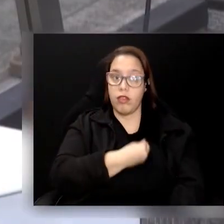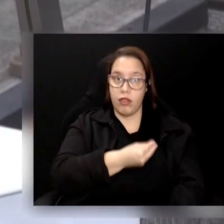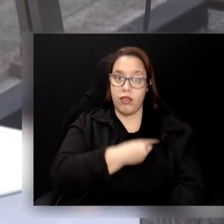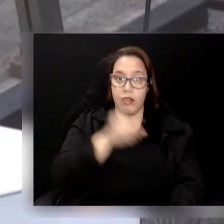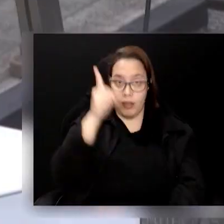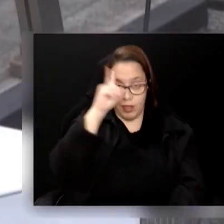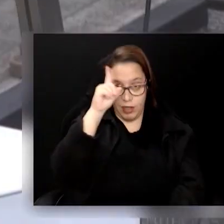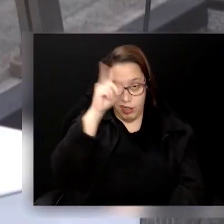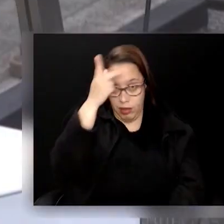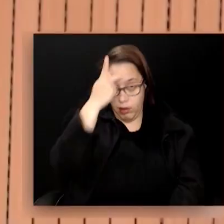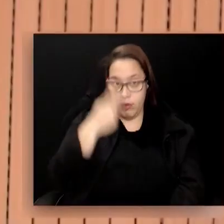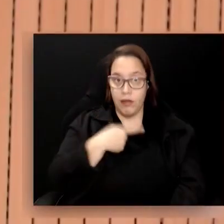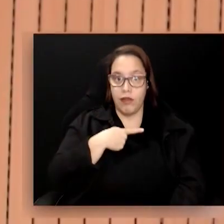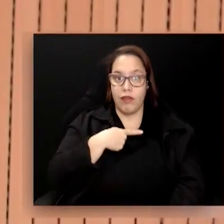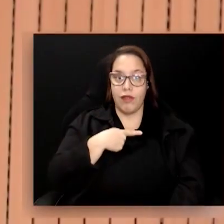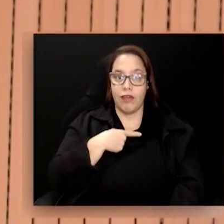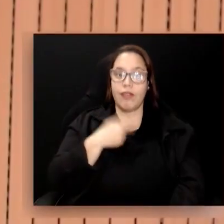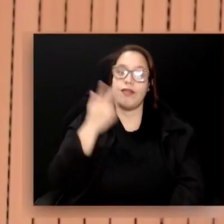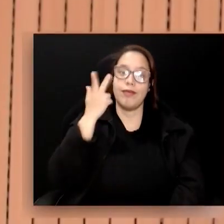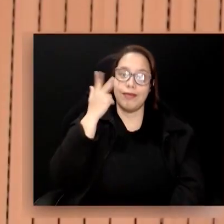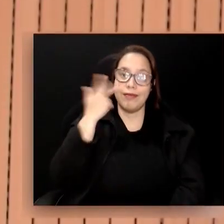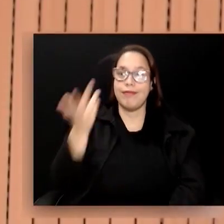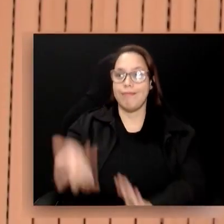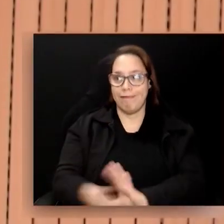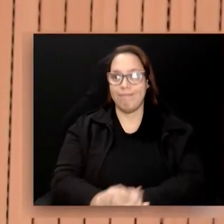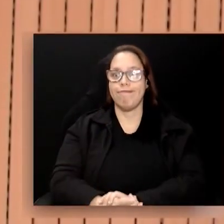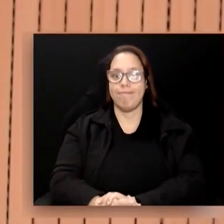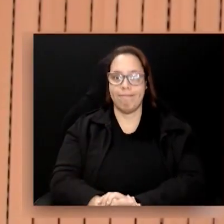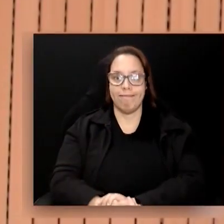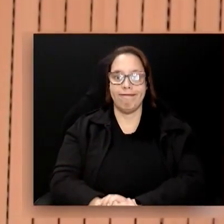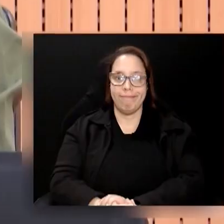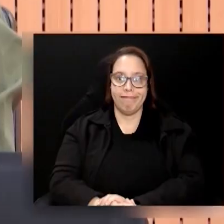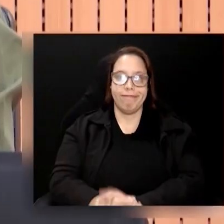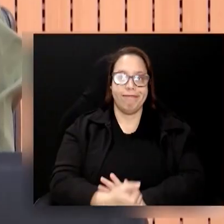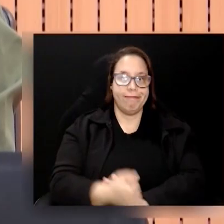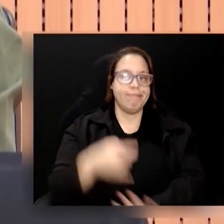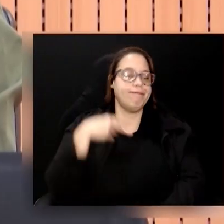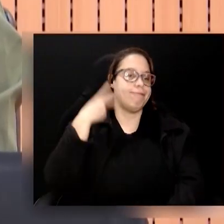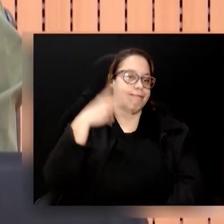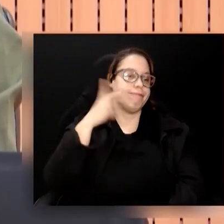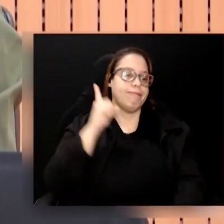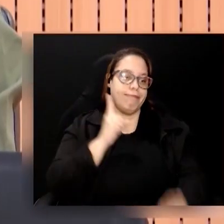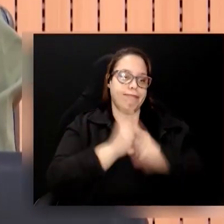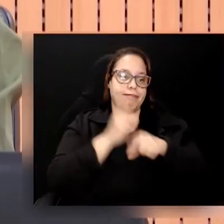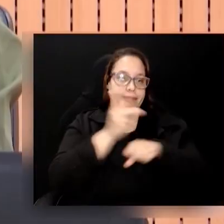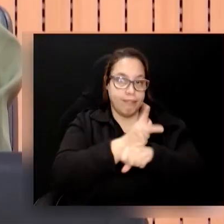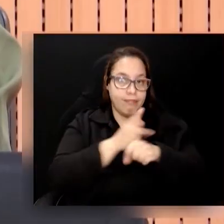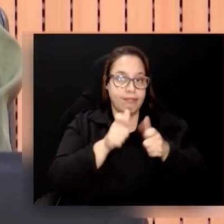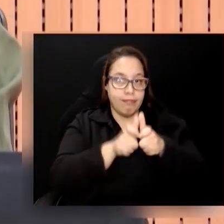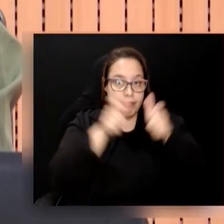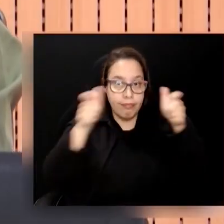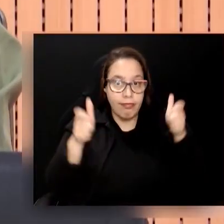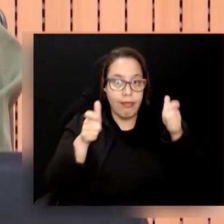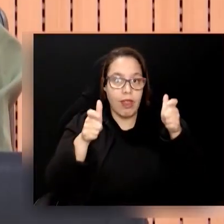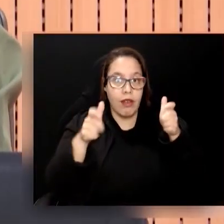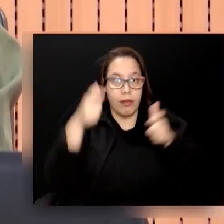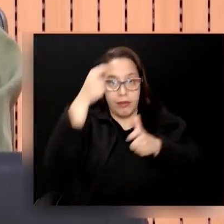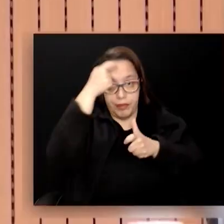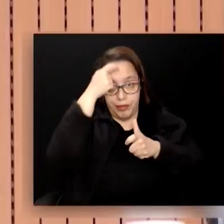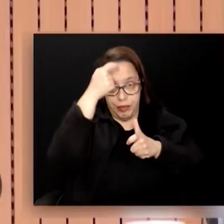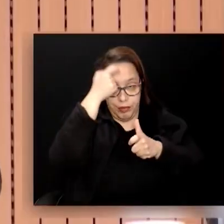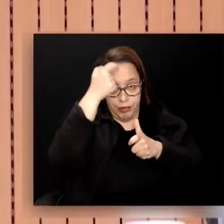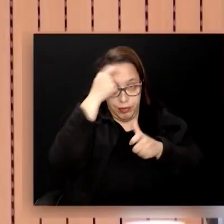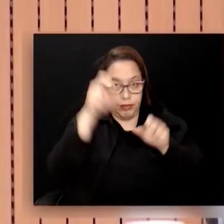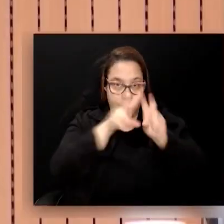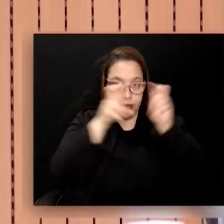vamos dizer, normais. Ainda segundo a vereadora, o encontro buscou ampliar a conscientização sobre a